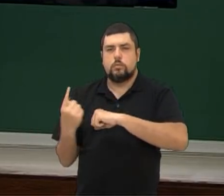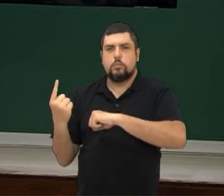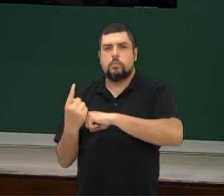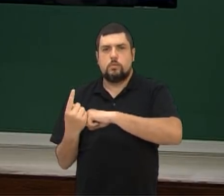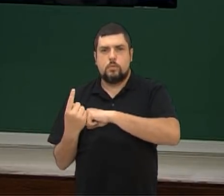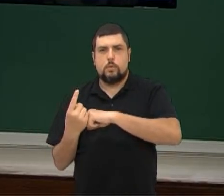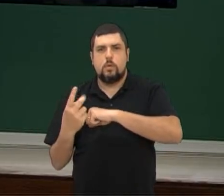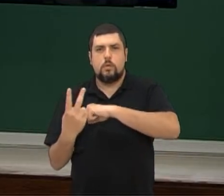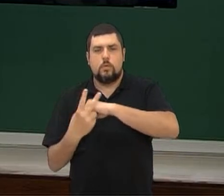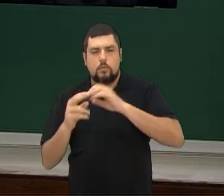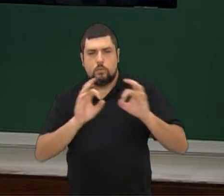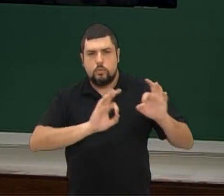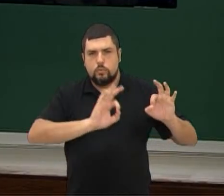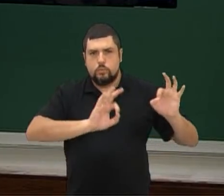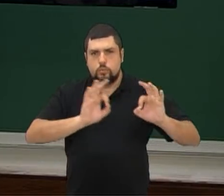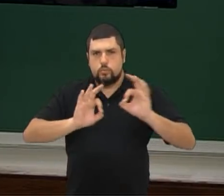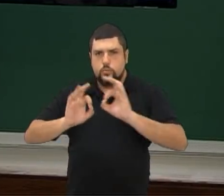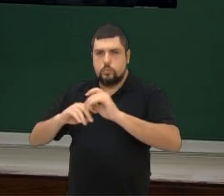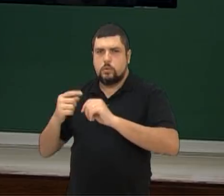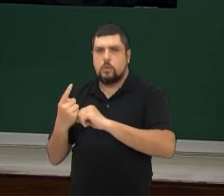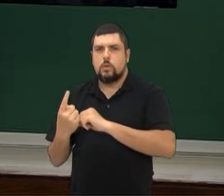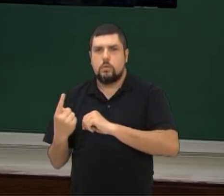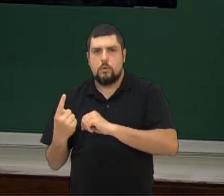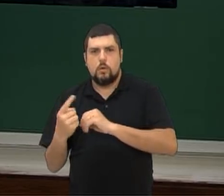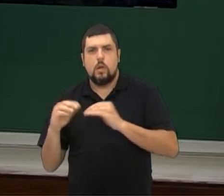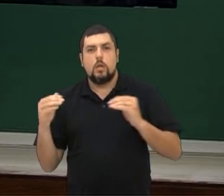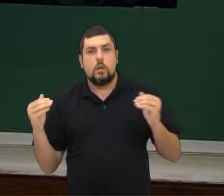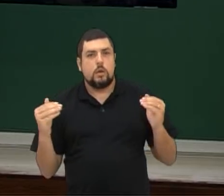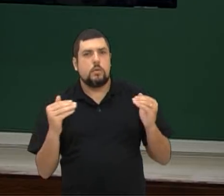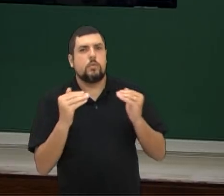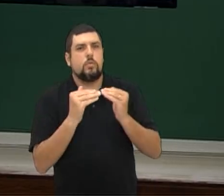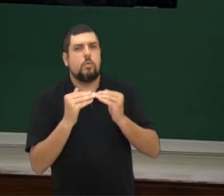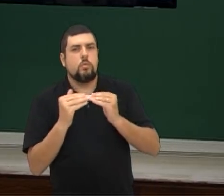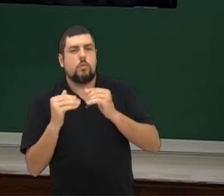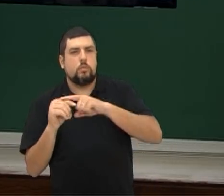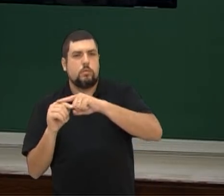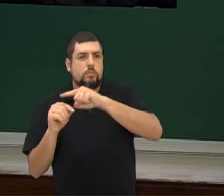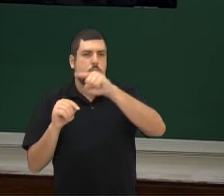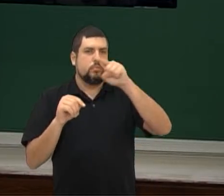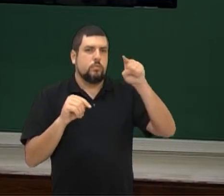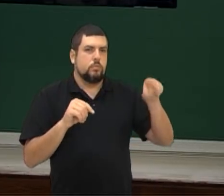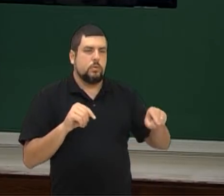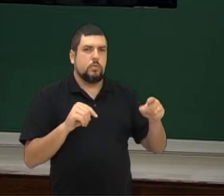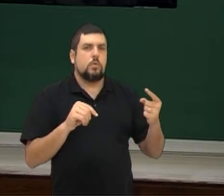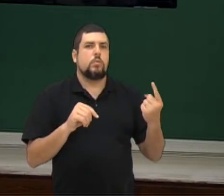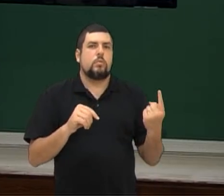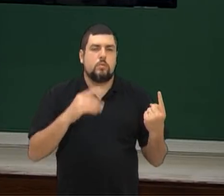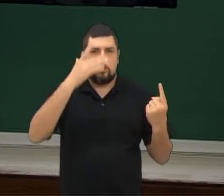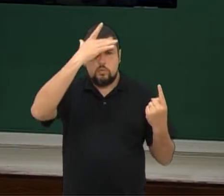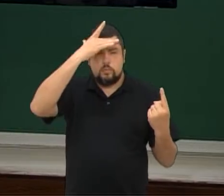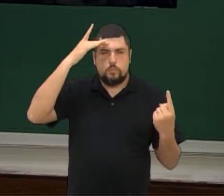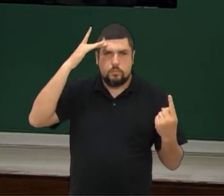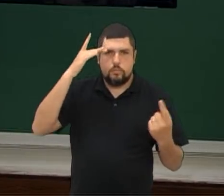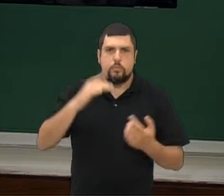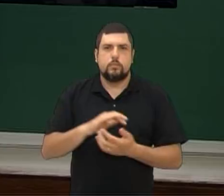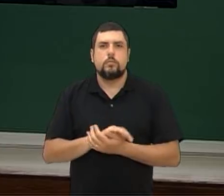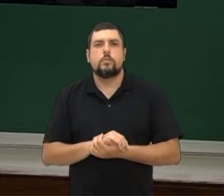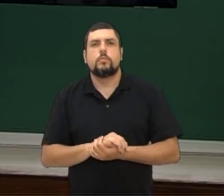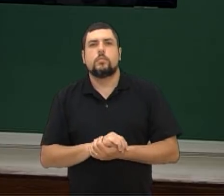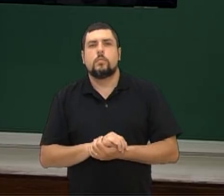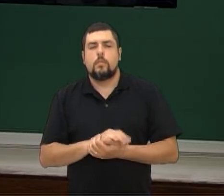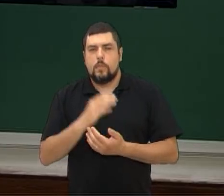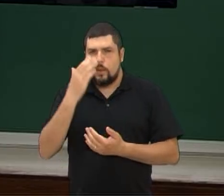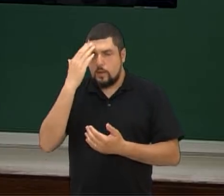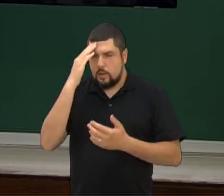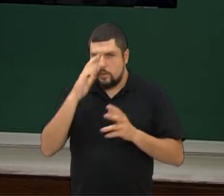Vou colocar o verbo no singular, ele vai concordar, certo? Com uma pessoa. Perfeito? Entenderam